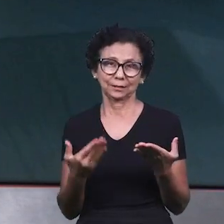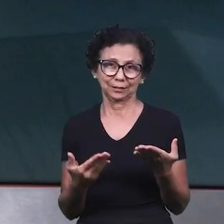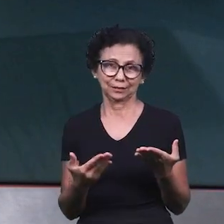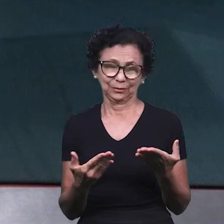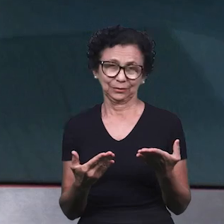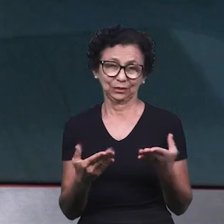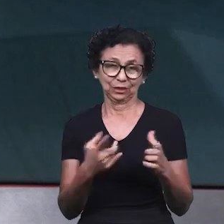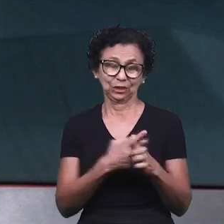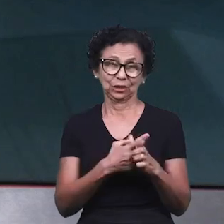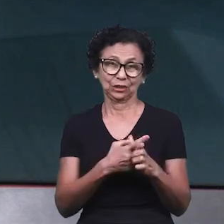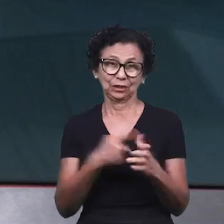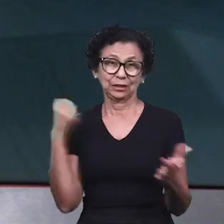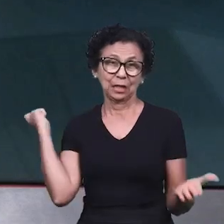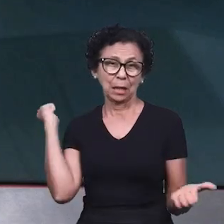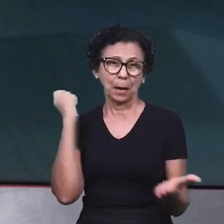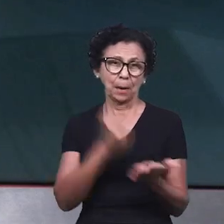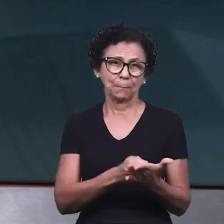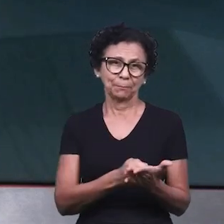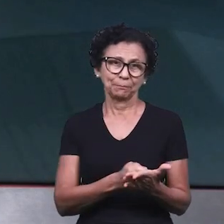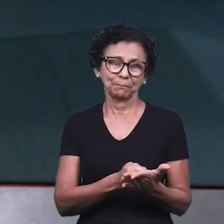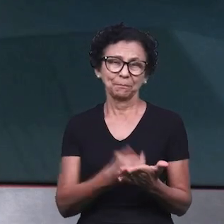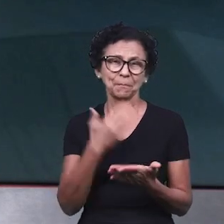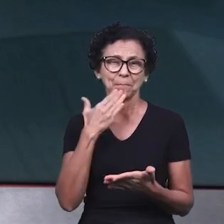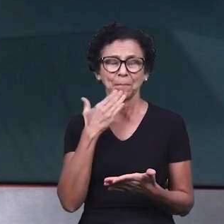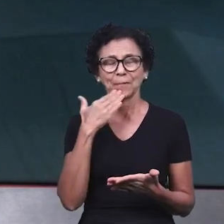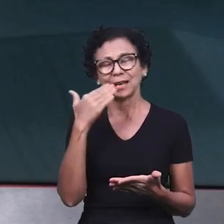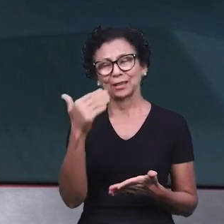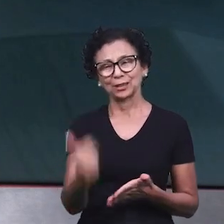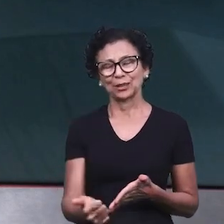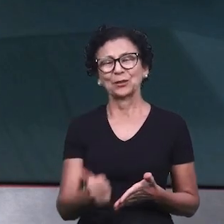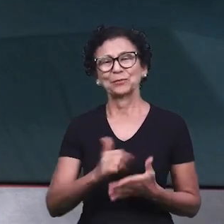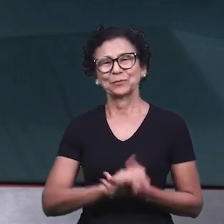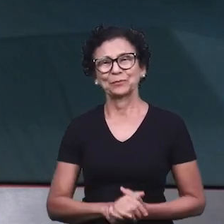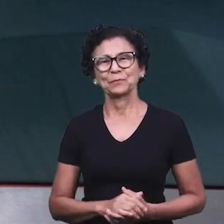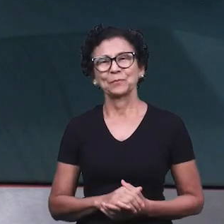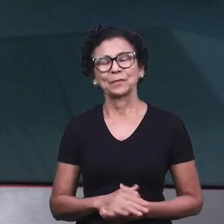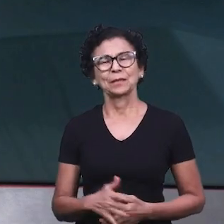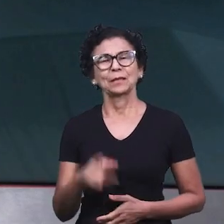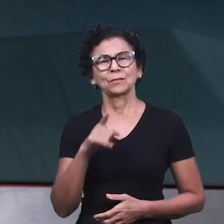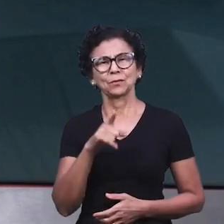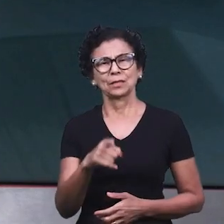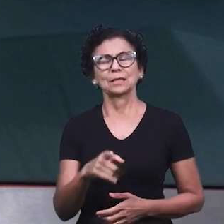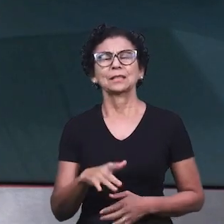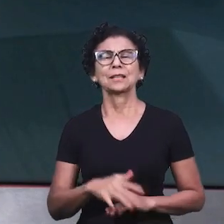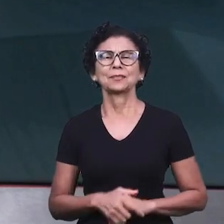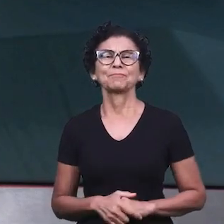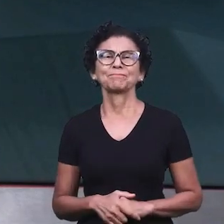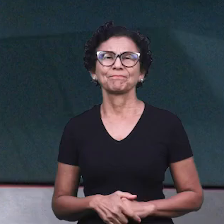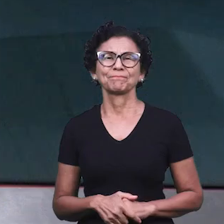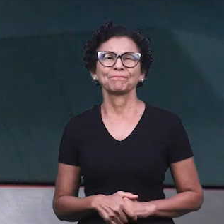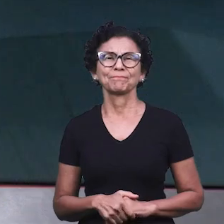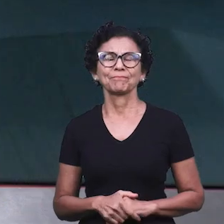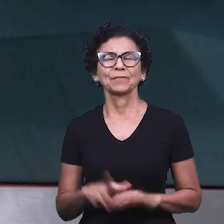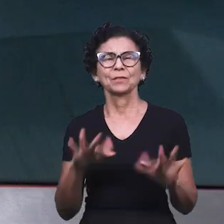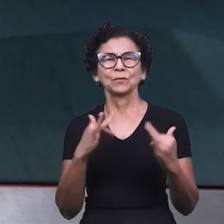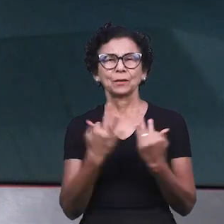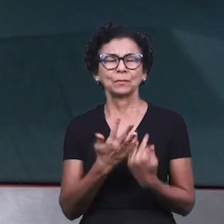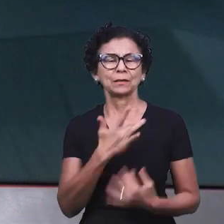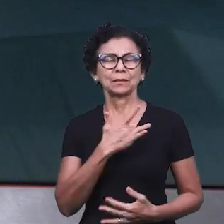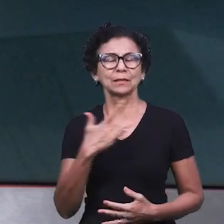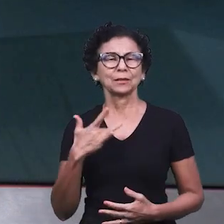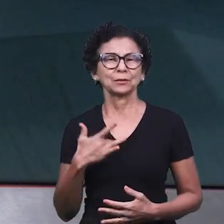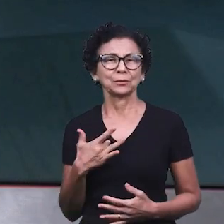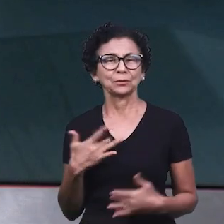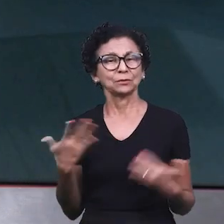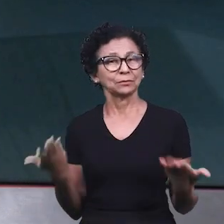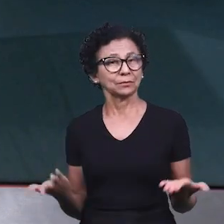conseguir se livrar dessas dívidas, melhor é para você, até para a sua saúde e é melhor